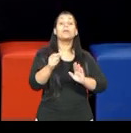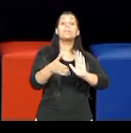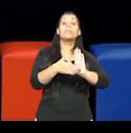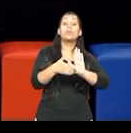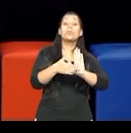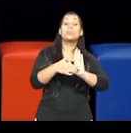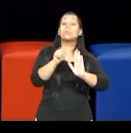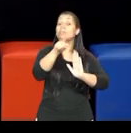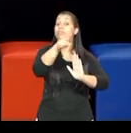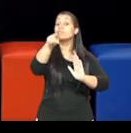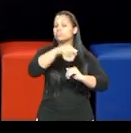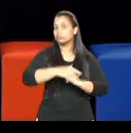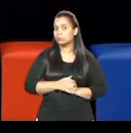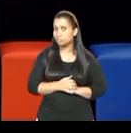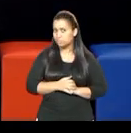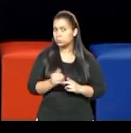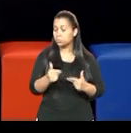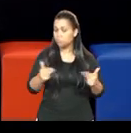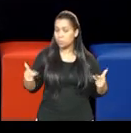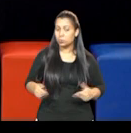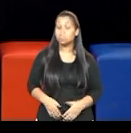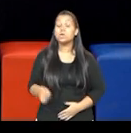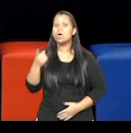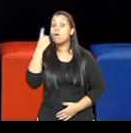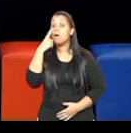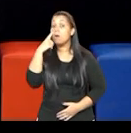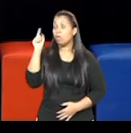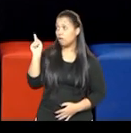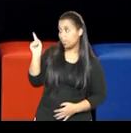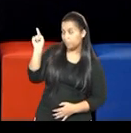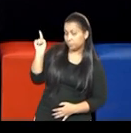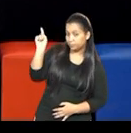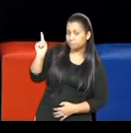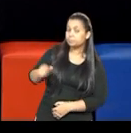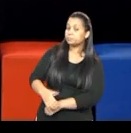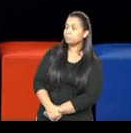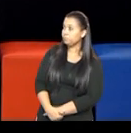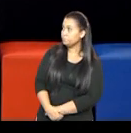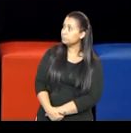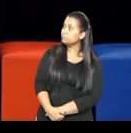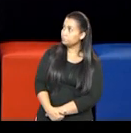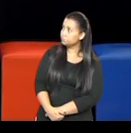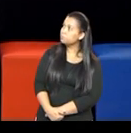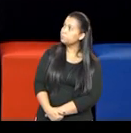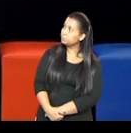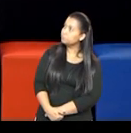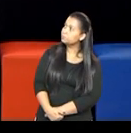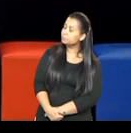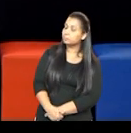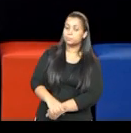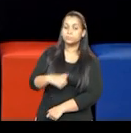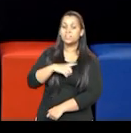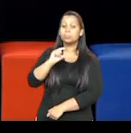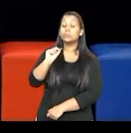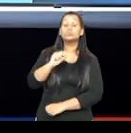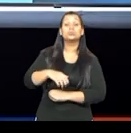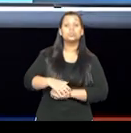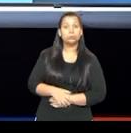vocês um desafio. Olha aqui para a TV de novo. Nós temos aqui o